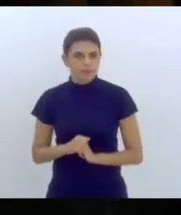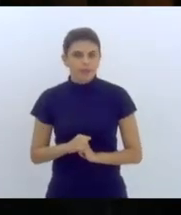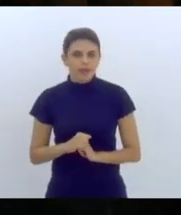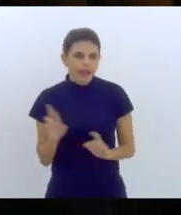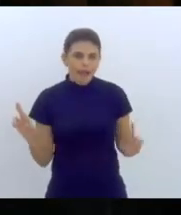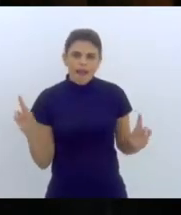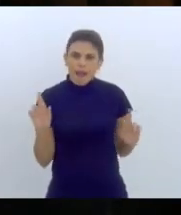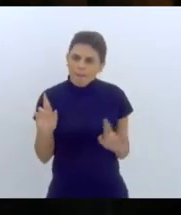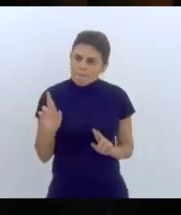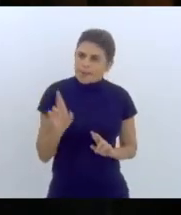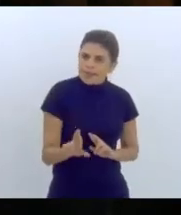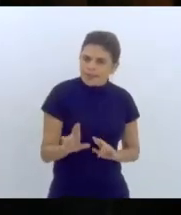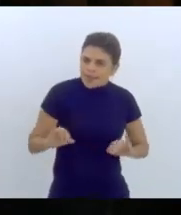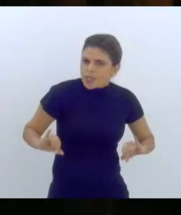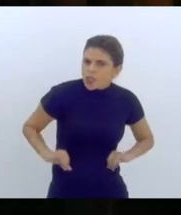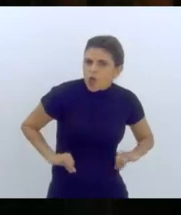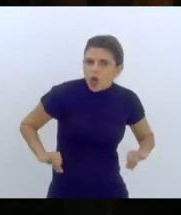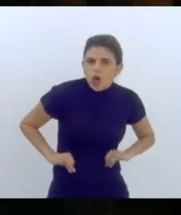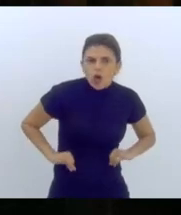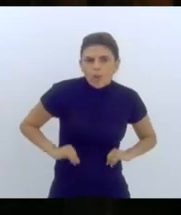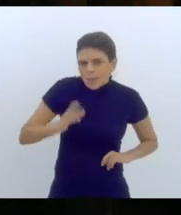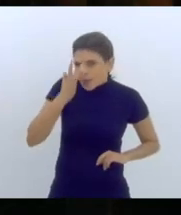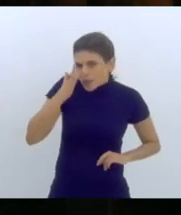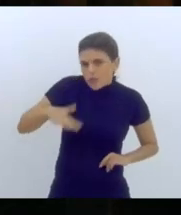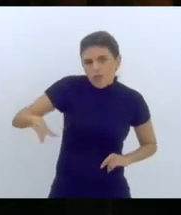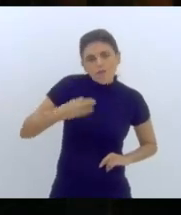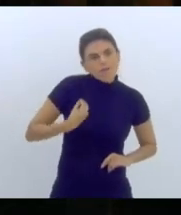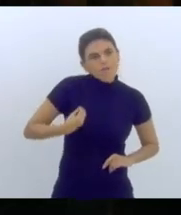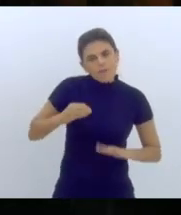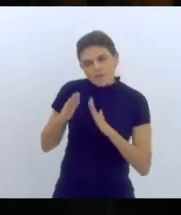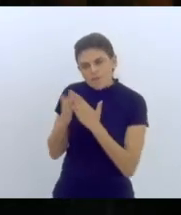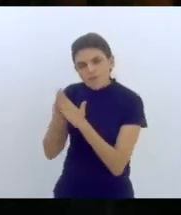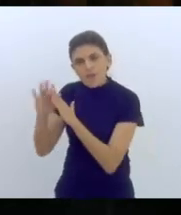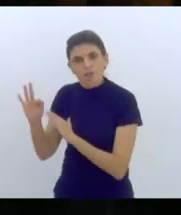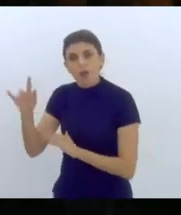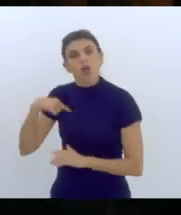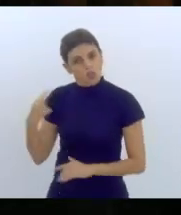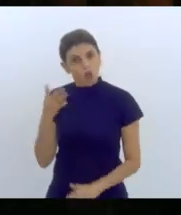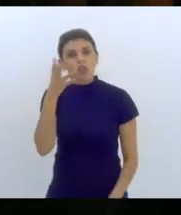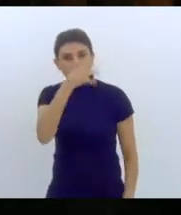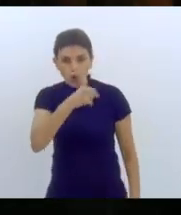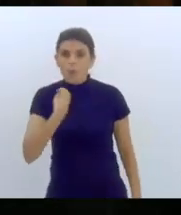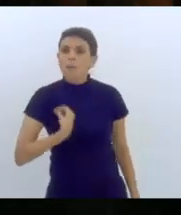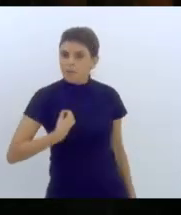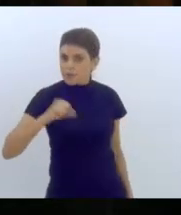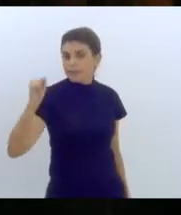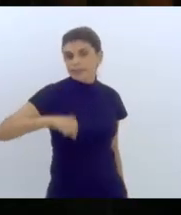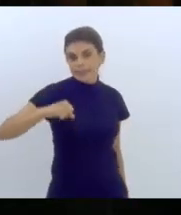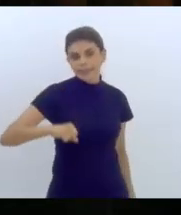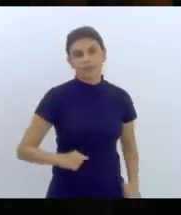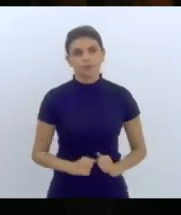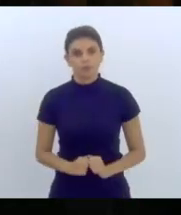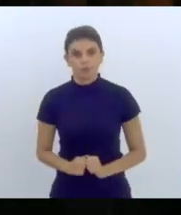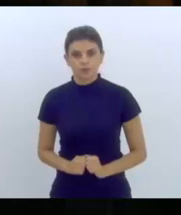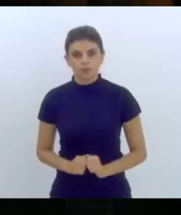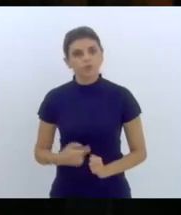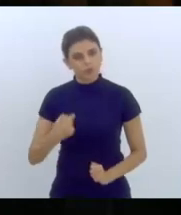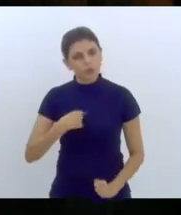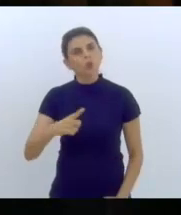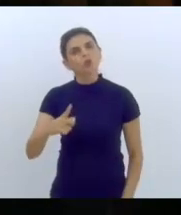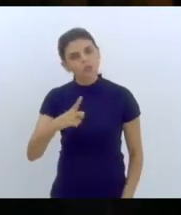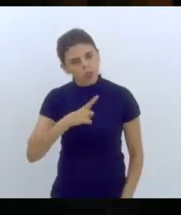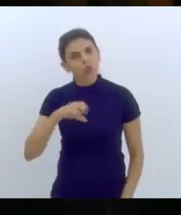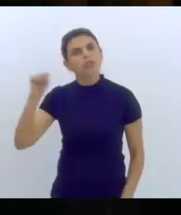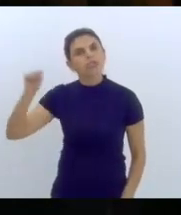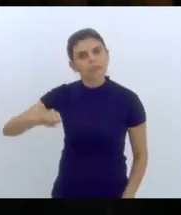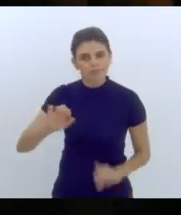as dores de quem vive na favela e da periferia, porque nós somos sobreviventes, sim. Hoje, eu tenho, sim,